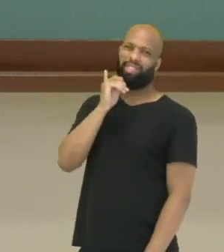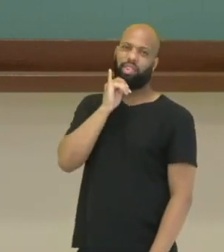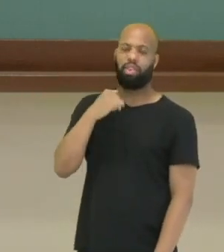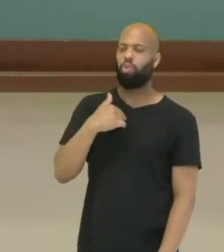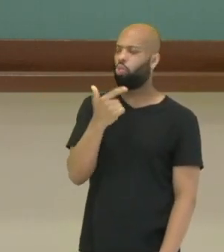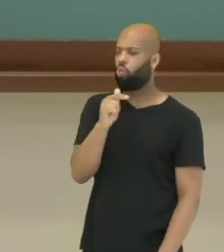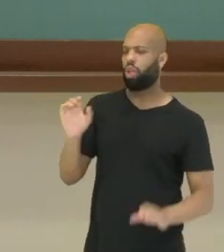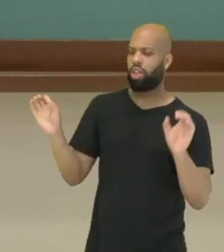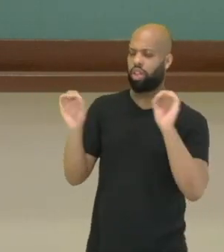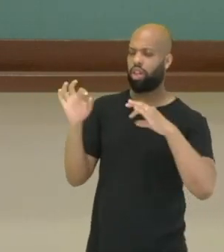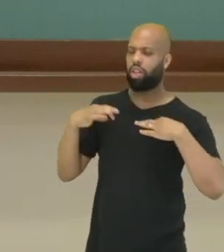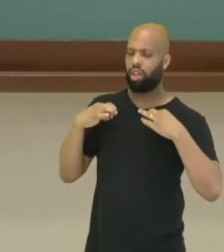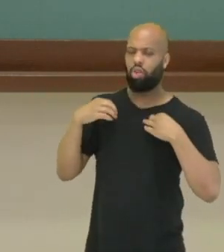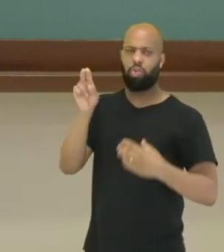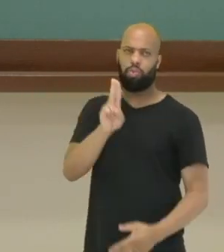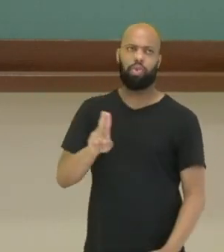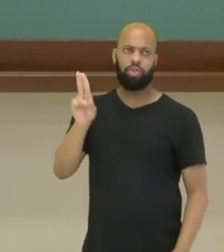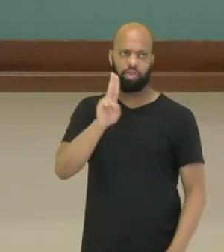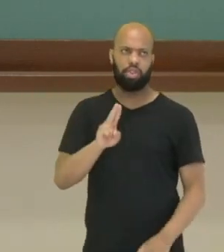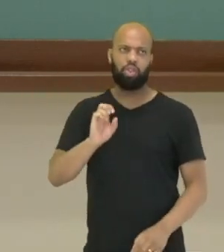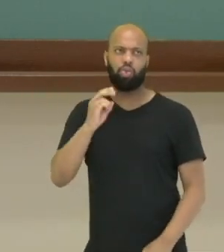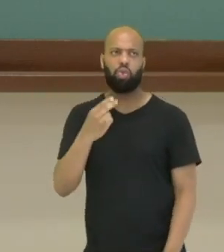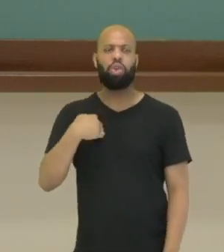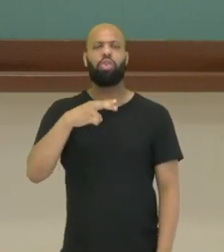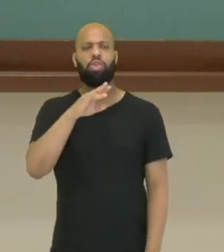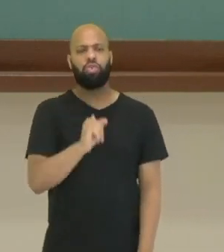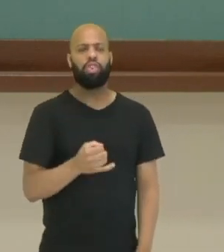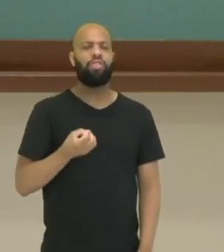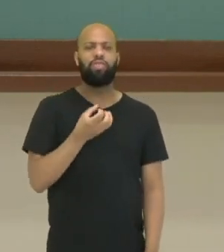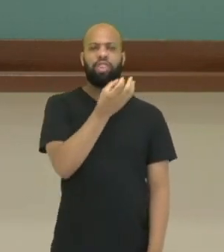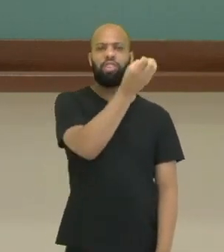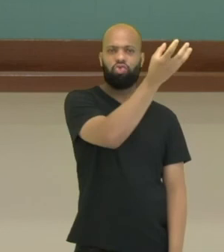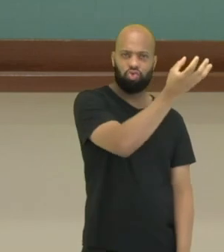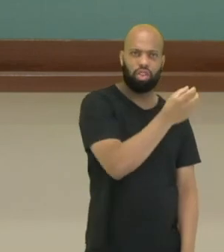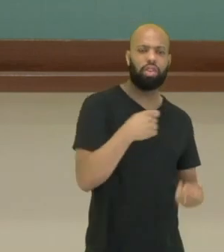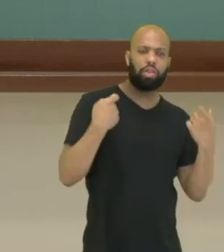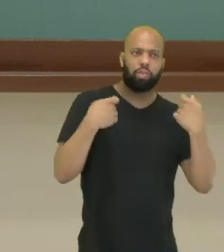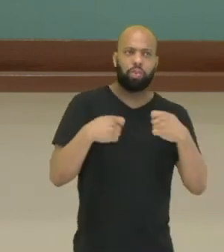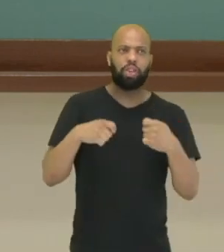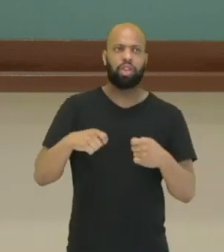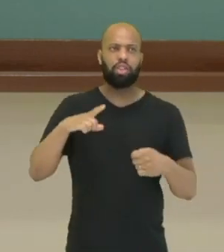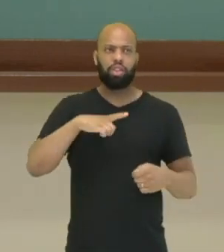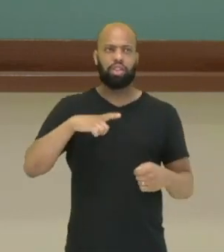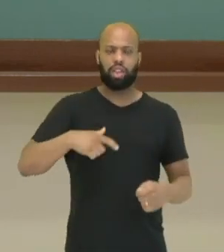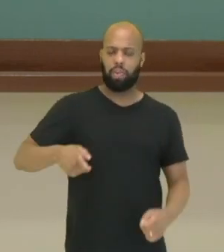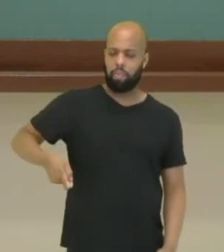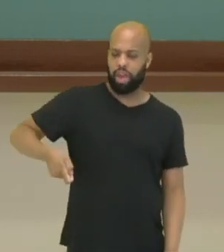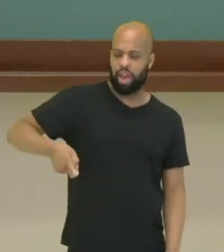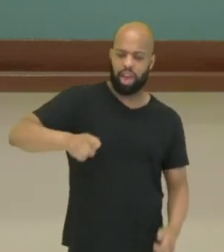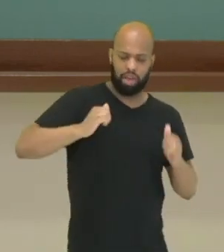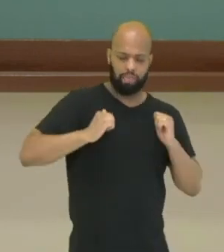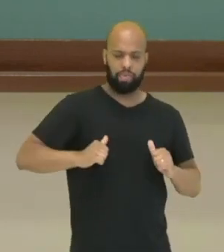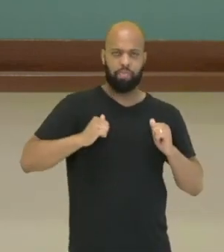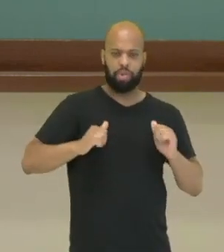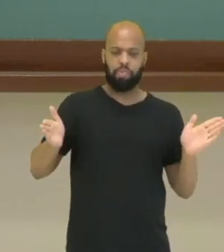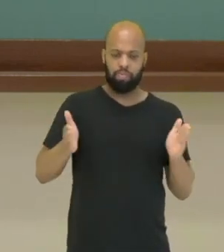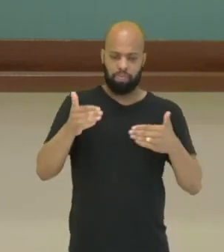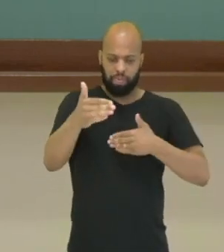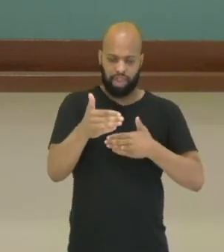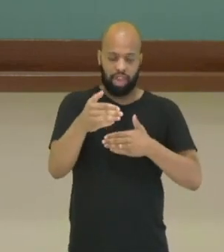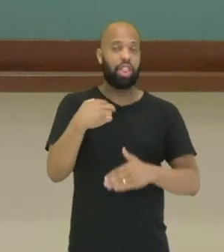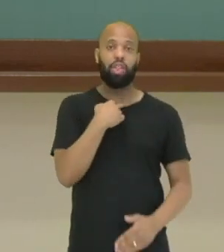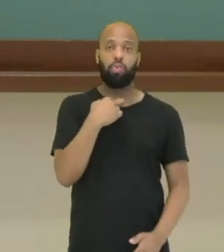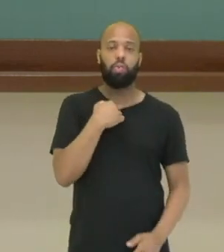tenho roupa para usar, ou eu vou viajar e preciso levar uma mala muito pequena de roupa e não